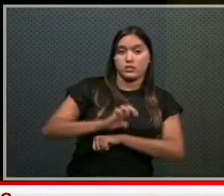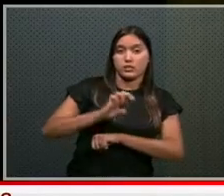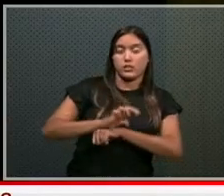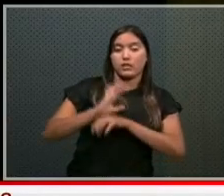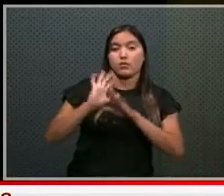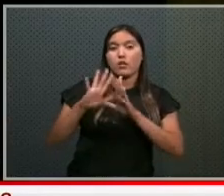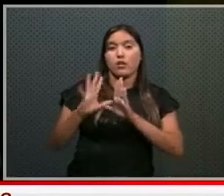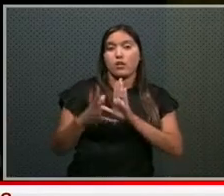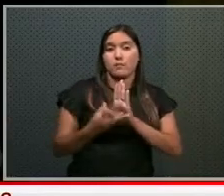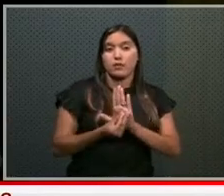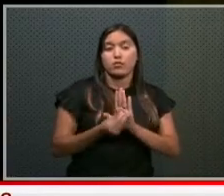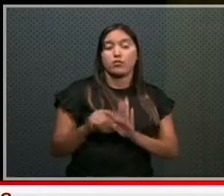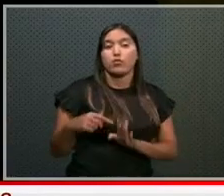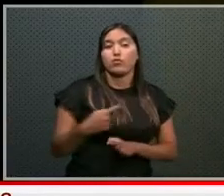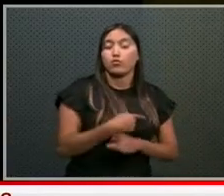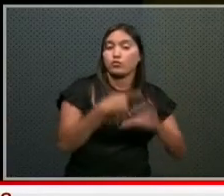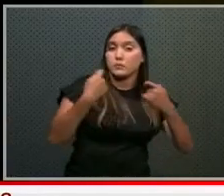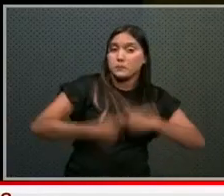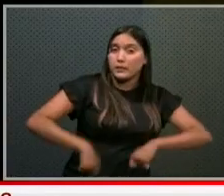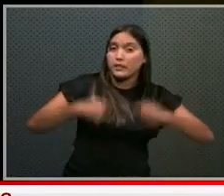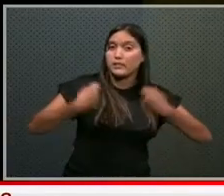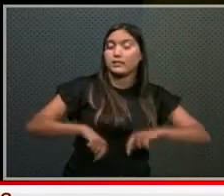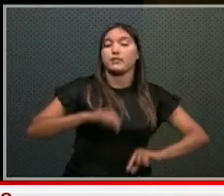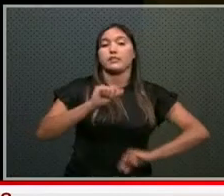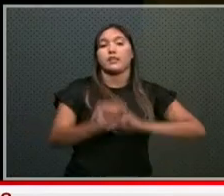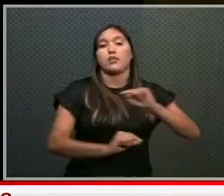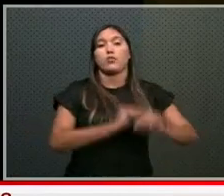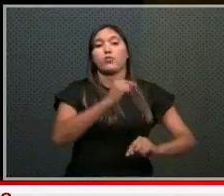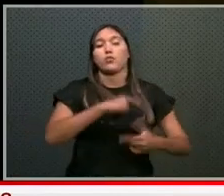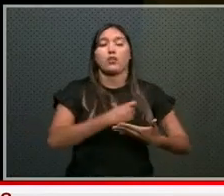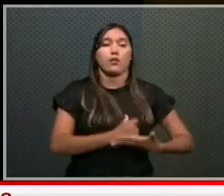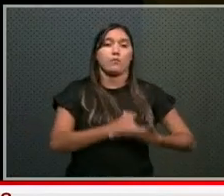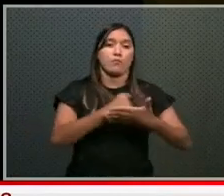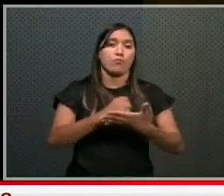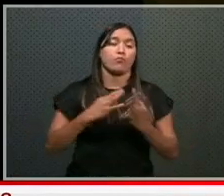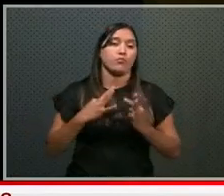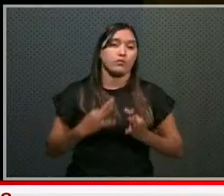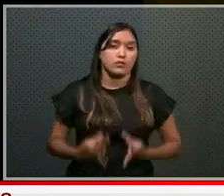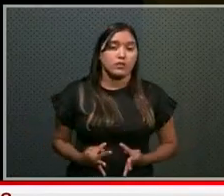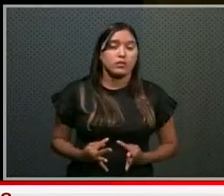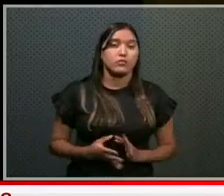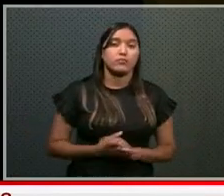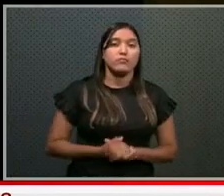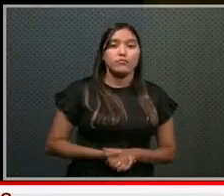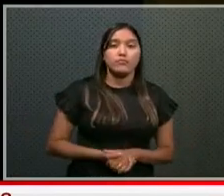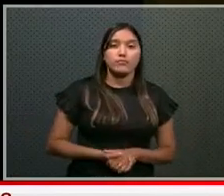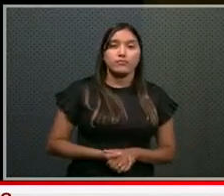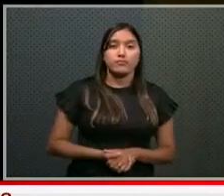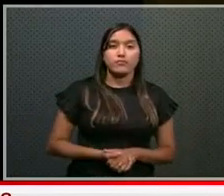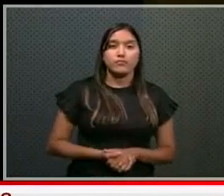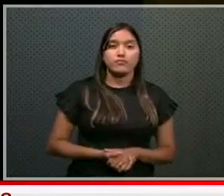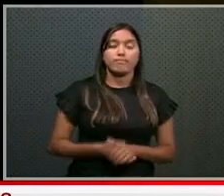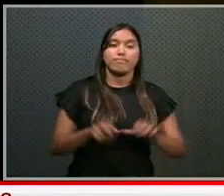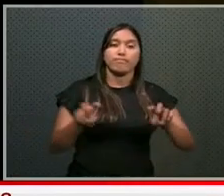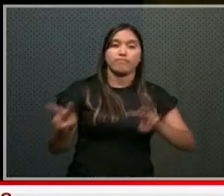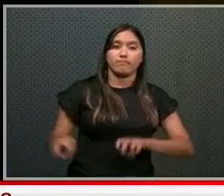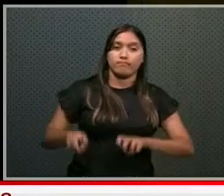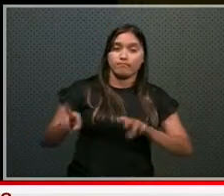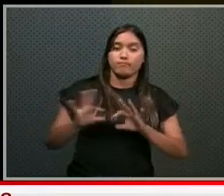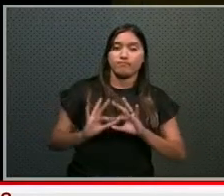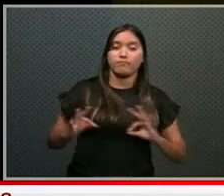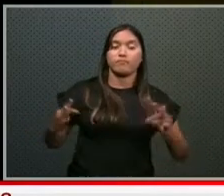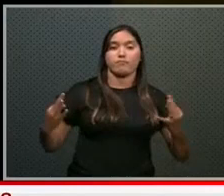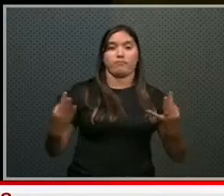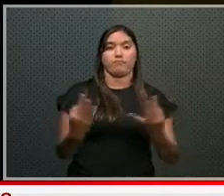Amazônia nós temos nós precisamos ter assistência técnica Agricultura Familiar